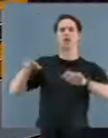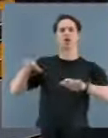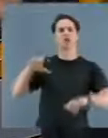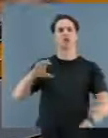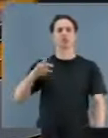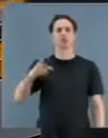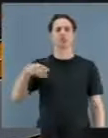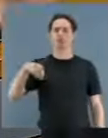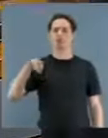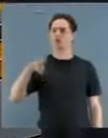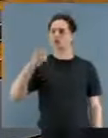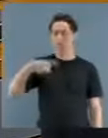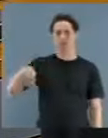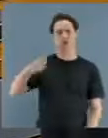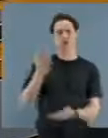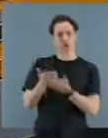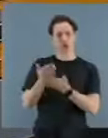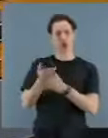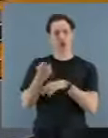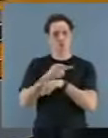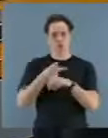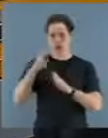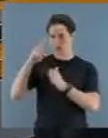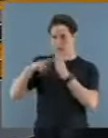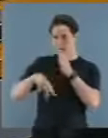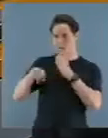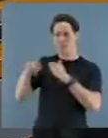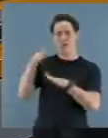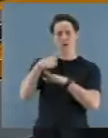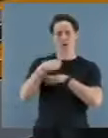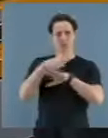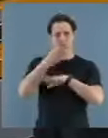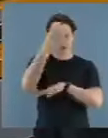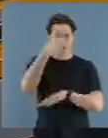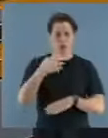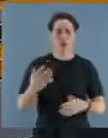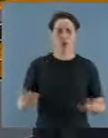Vai estudar, vai procurar, vai ler, para fazer uma participação séria aqui.